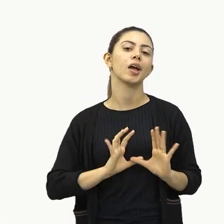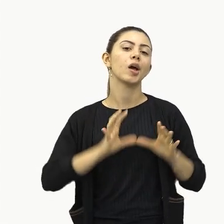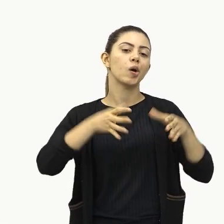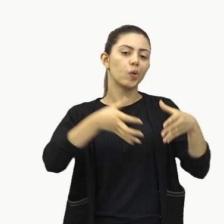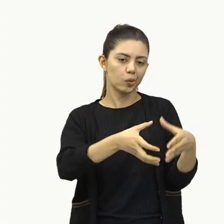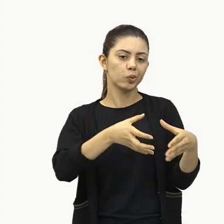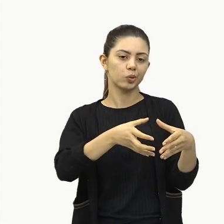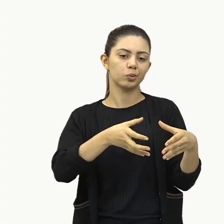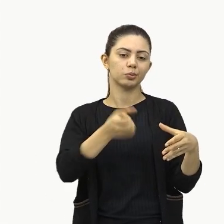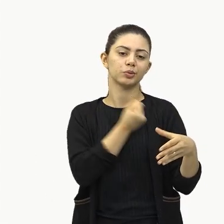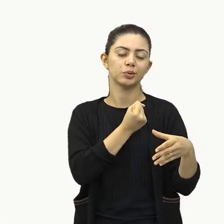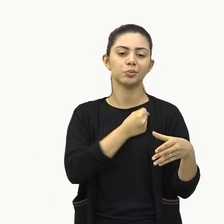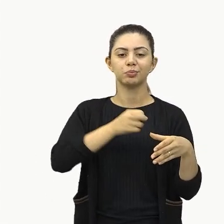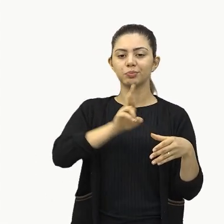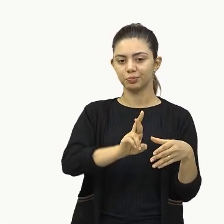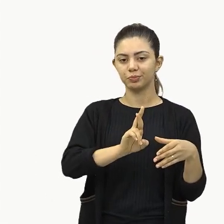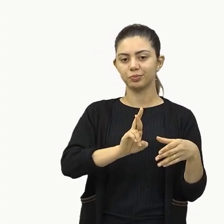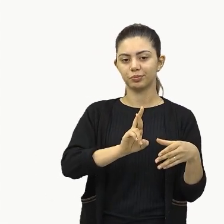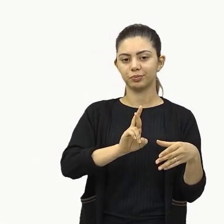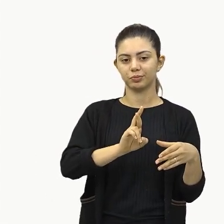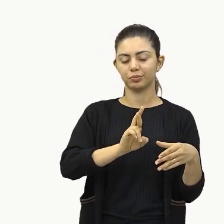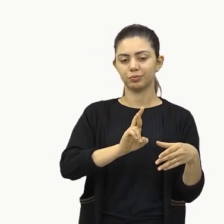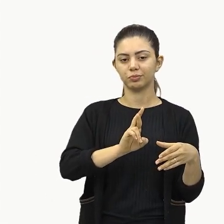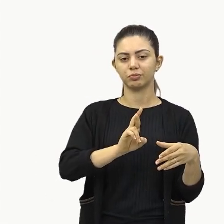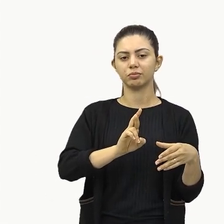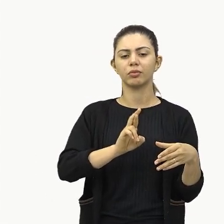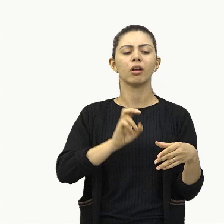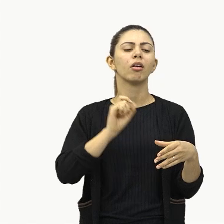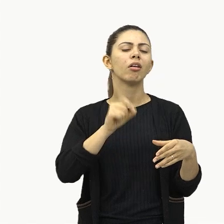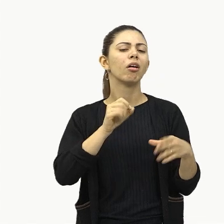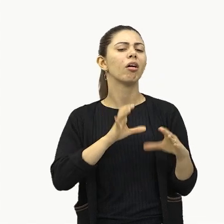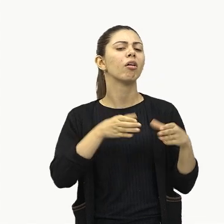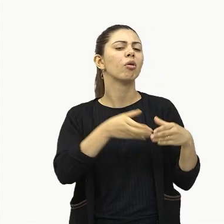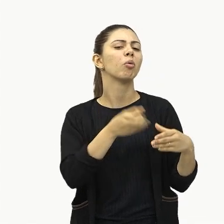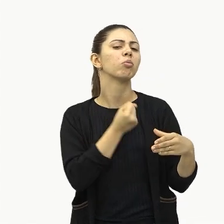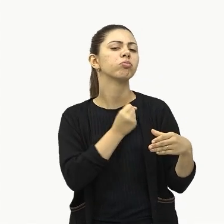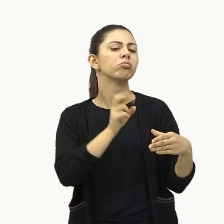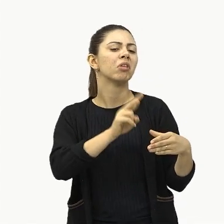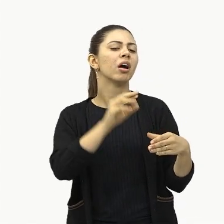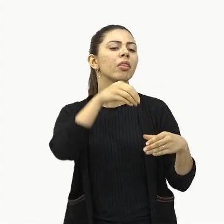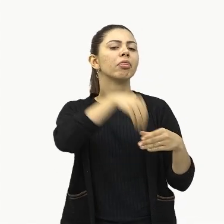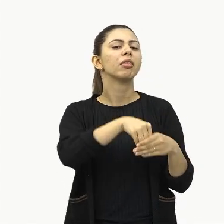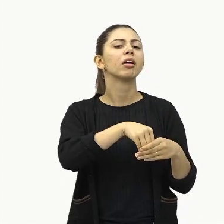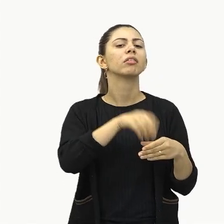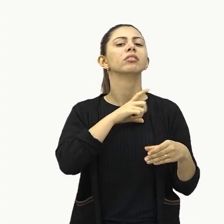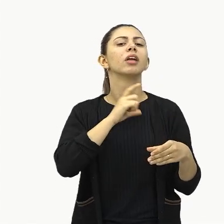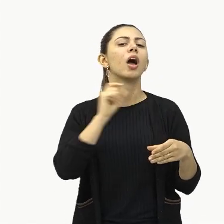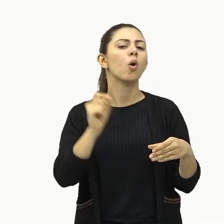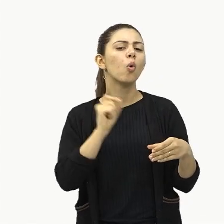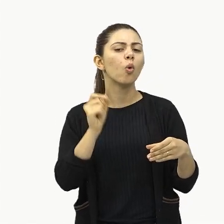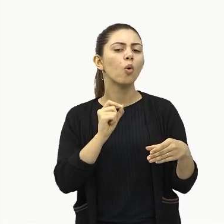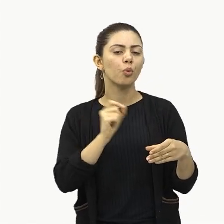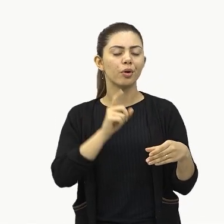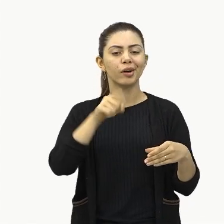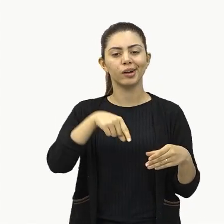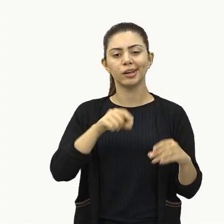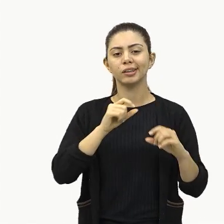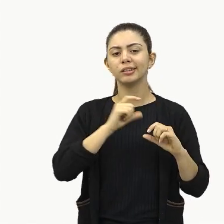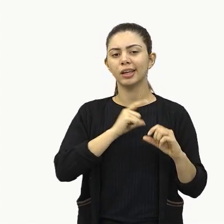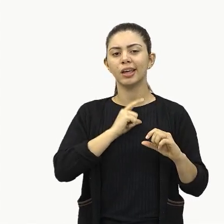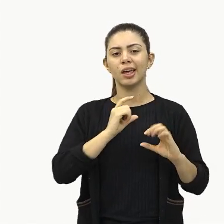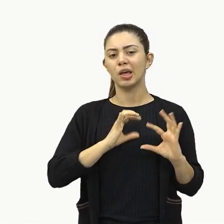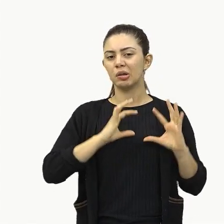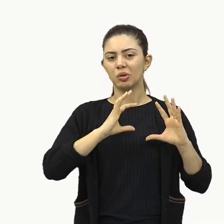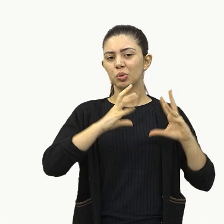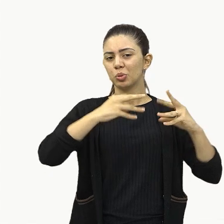no conjunto dos números reais. Quais são os números que moram aqui nesse conjunto dos números reais? Serão todos